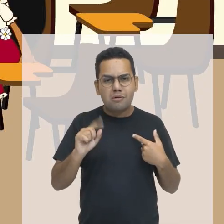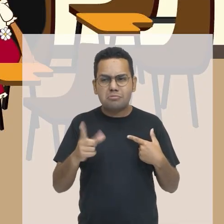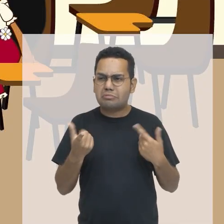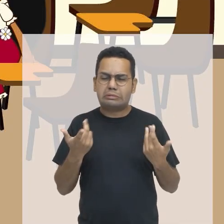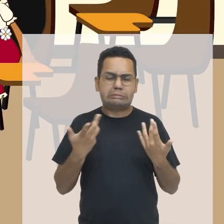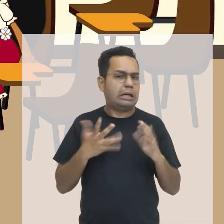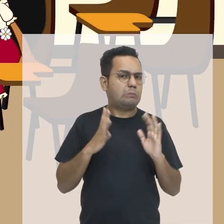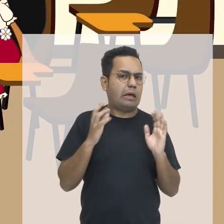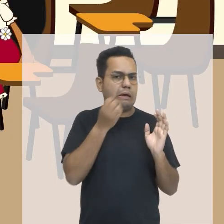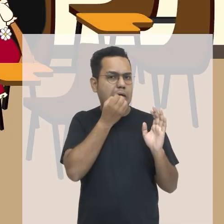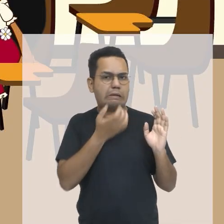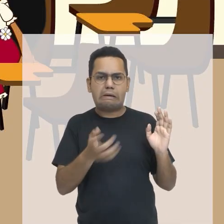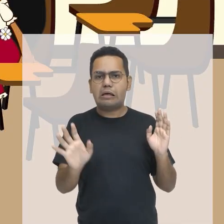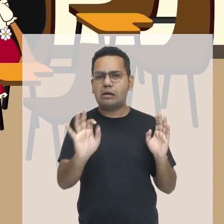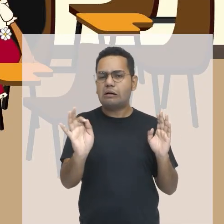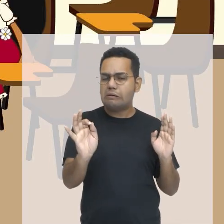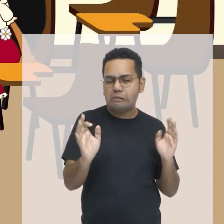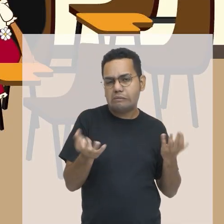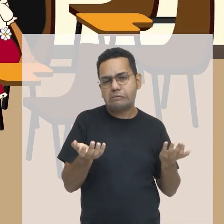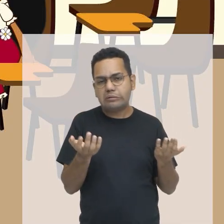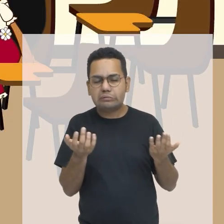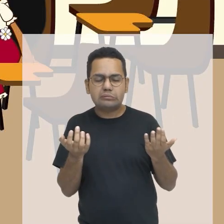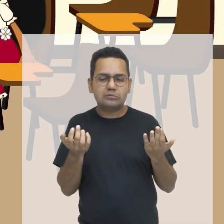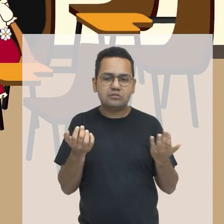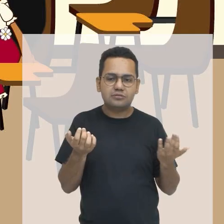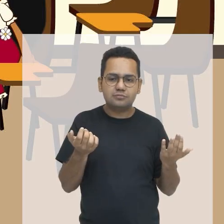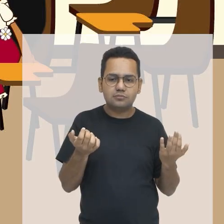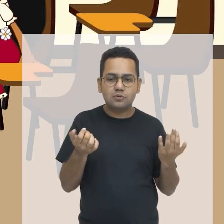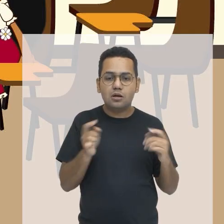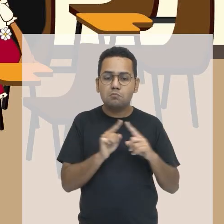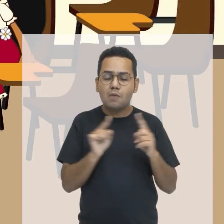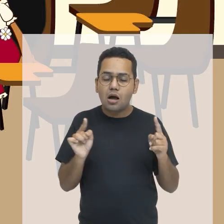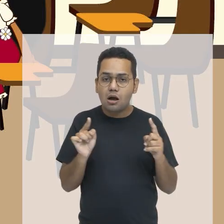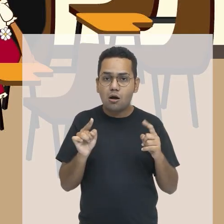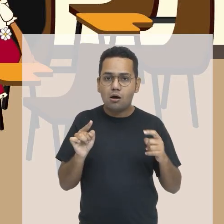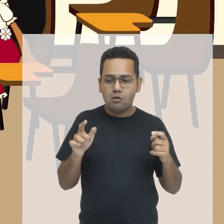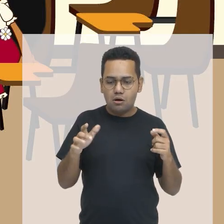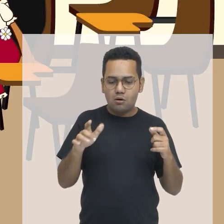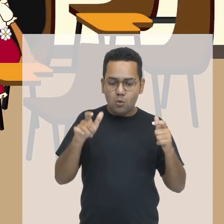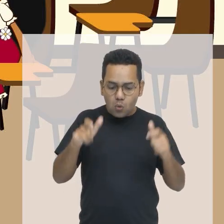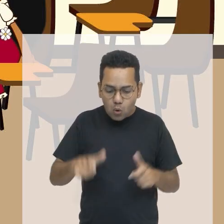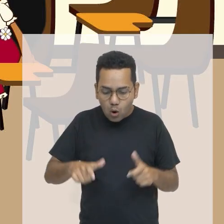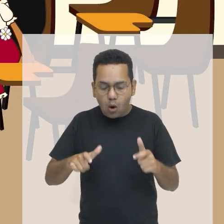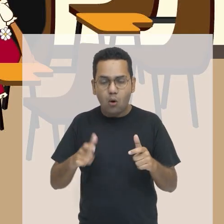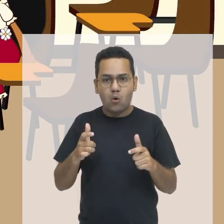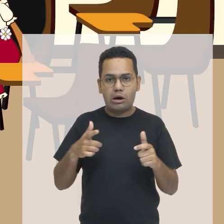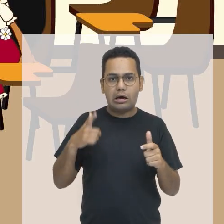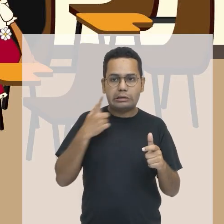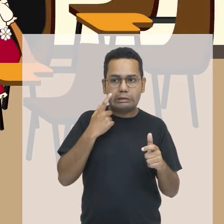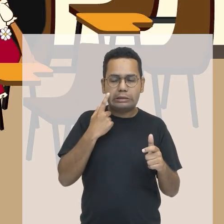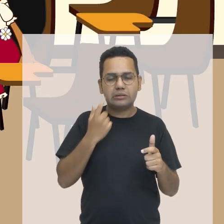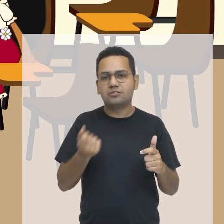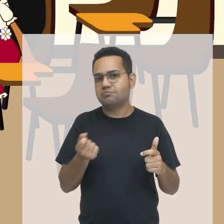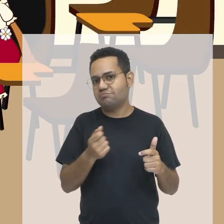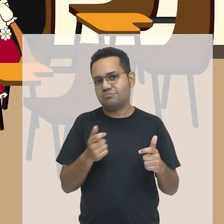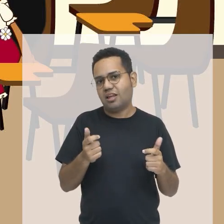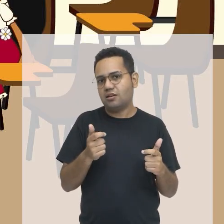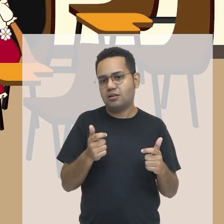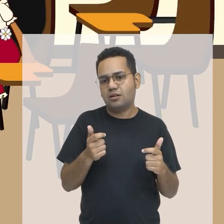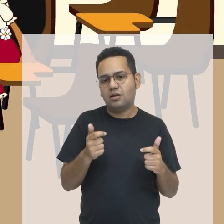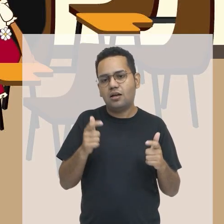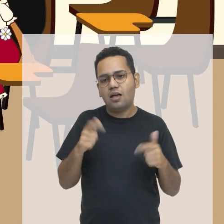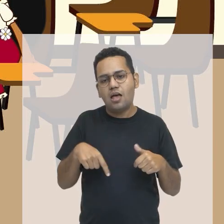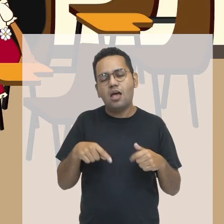curtindo esse momento aqui, né? Ele não está talvez no lugar onde ele gostaria. E ele está utilizando, quem está dizendo isso é a